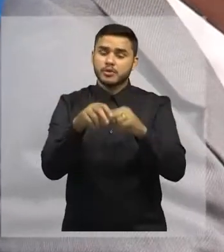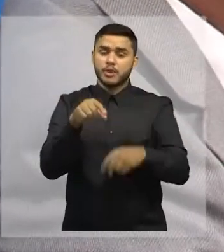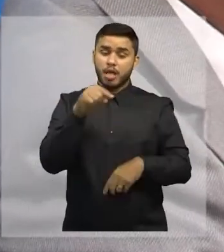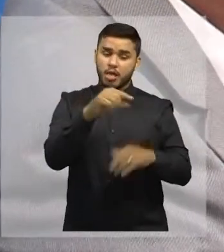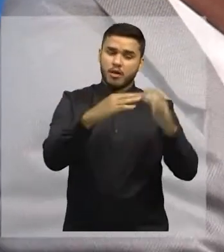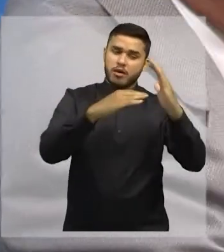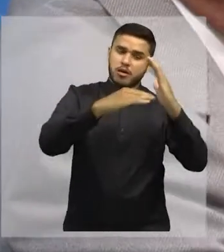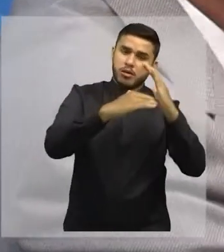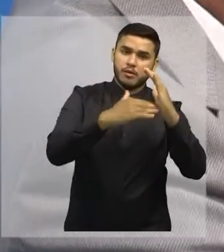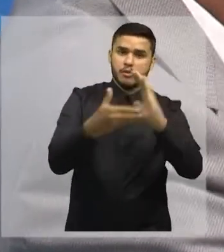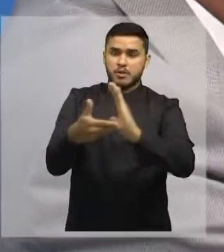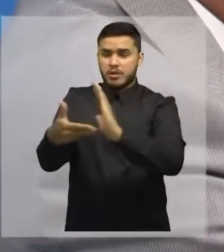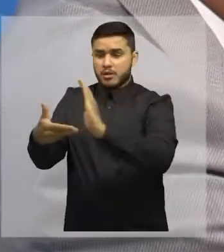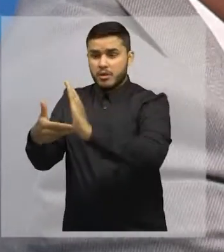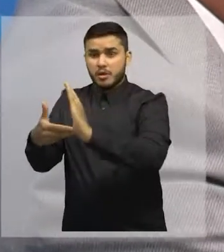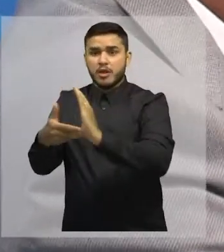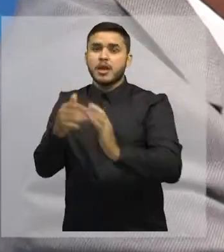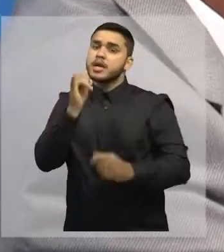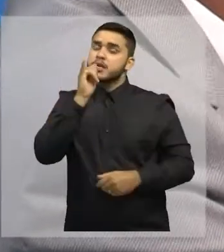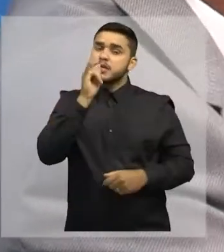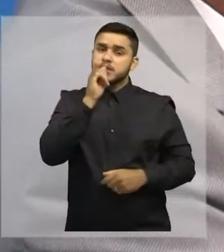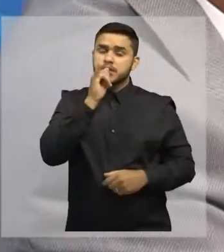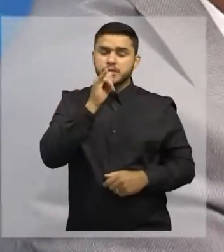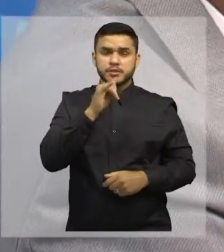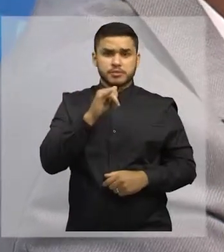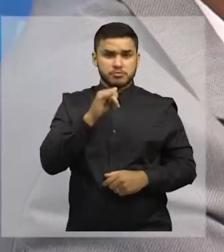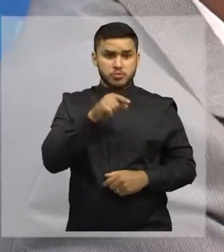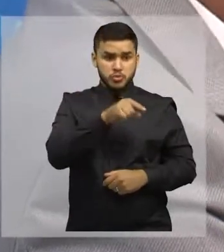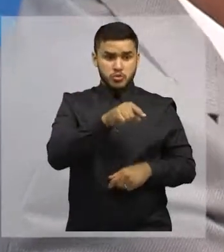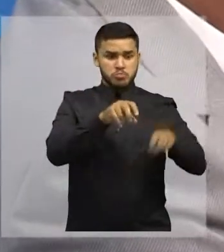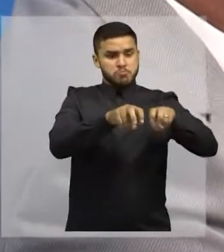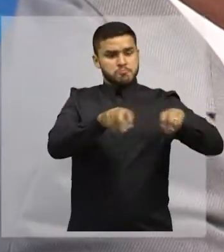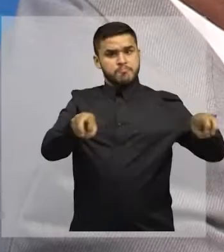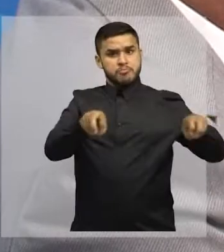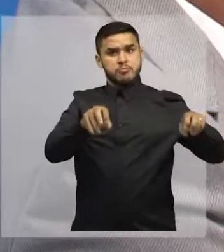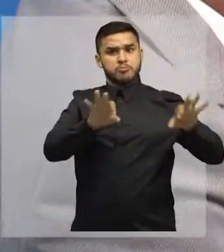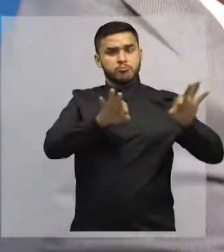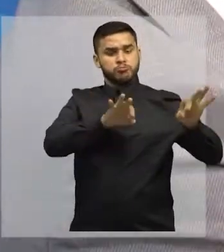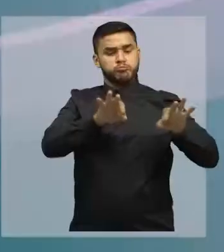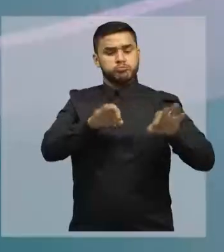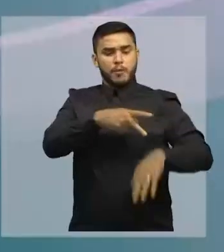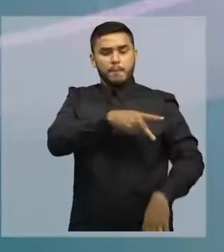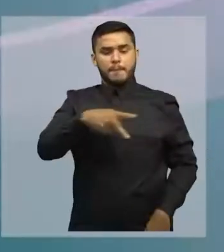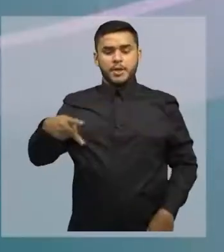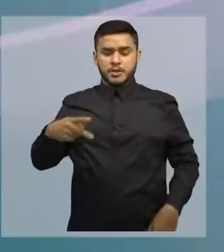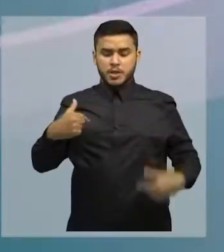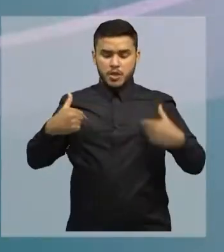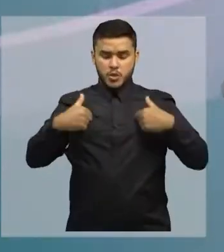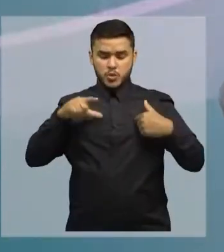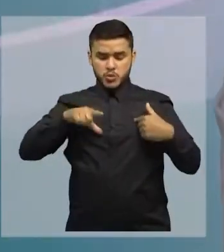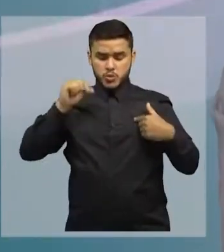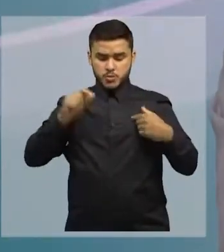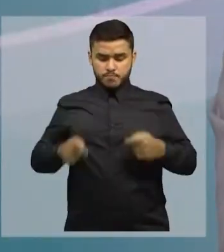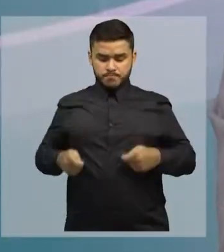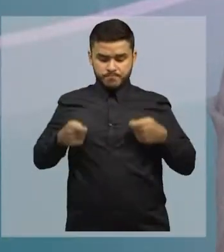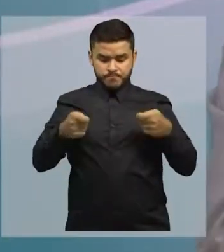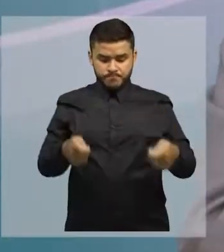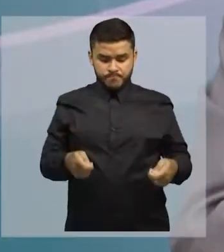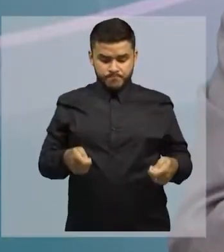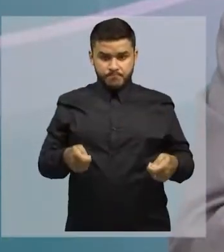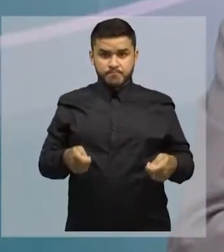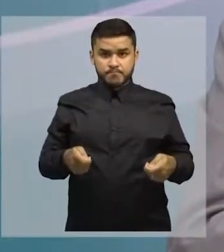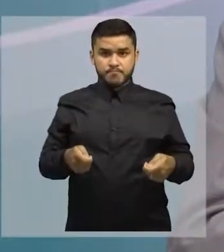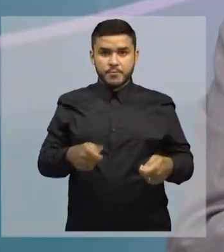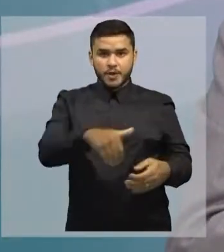e das câmaras municipais e das assembleias, eles têm muito poder. Porque o presidente tem o poder de pautar. Então, qual o sistema que a gente tem?